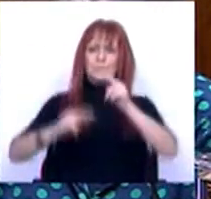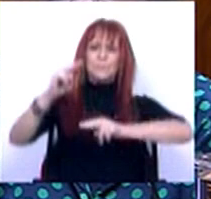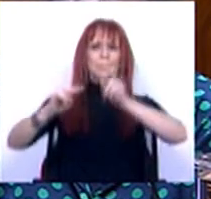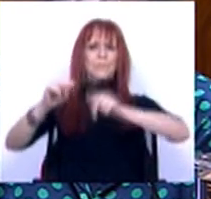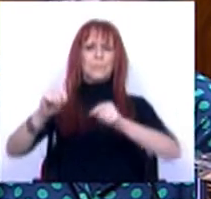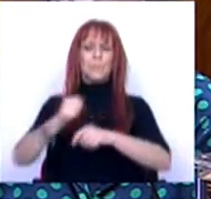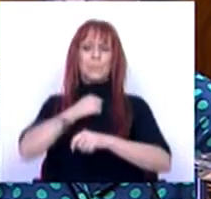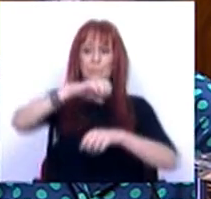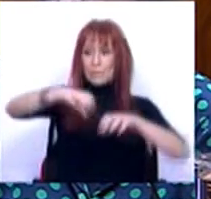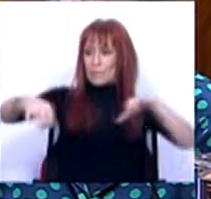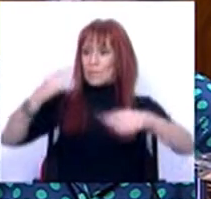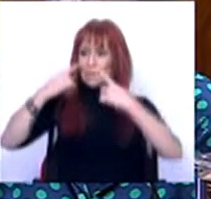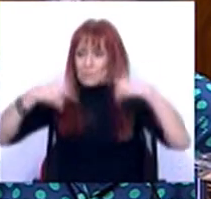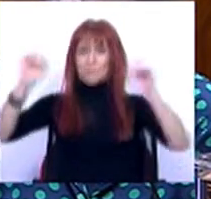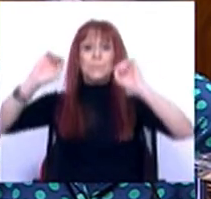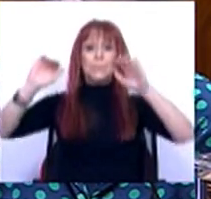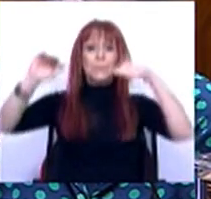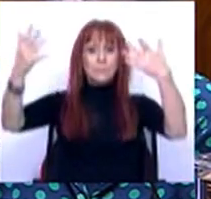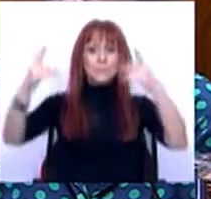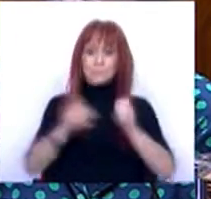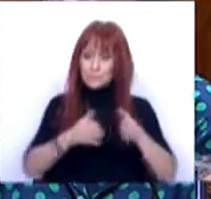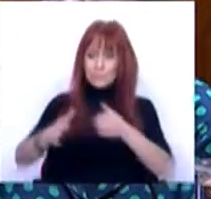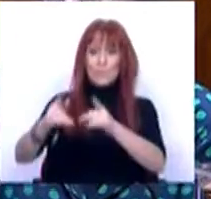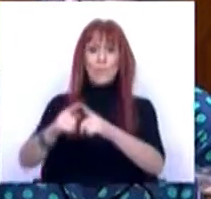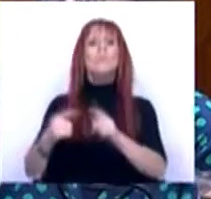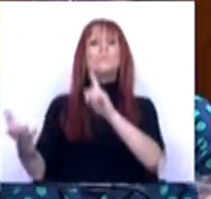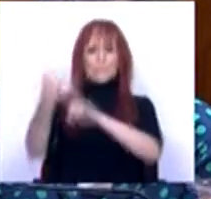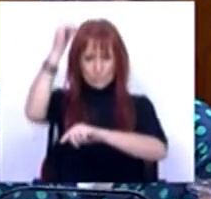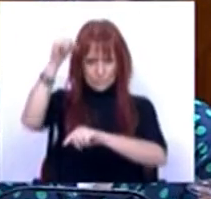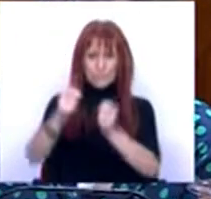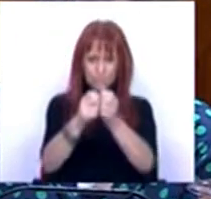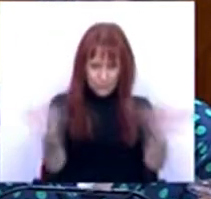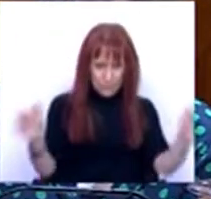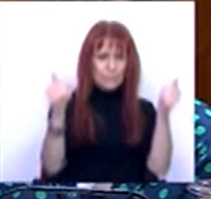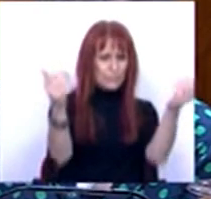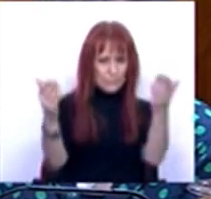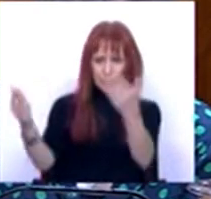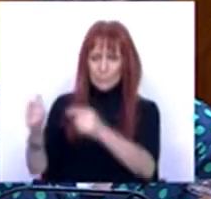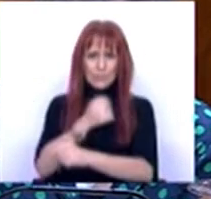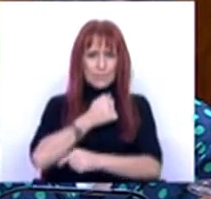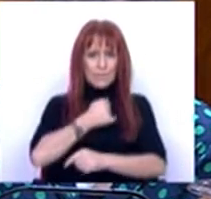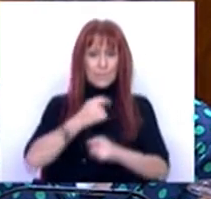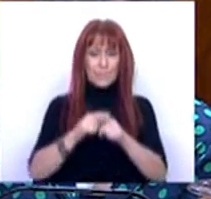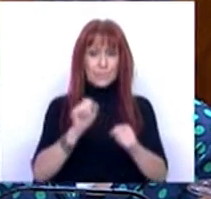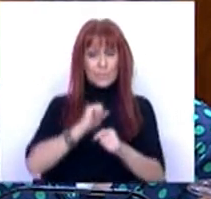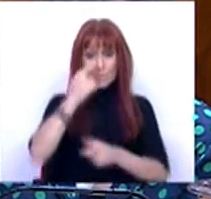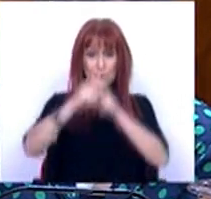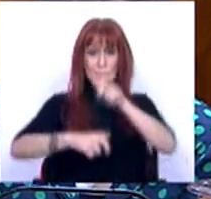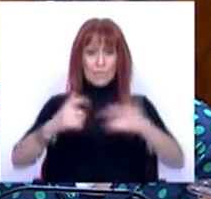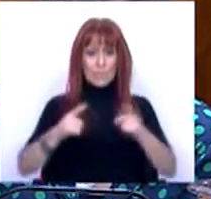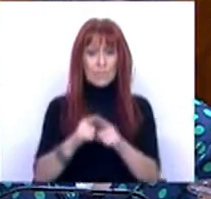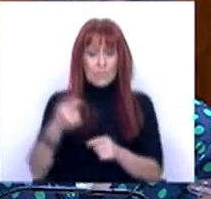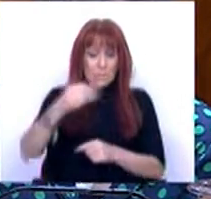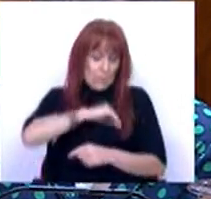reabilitação do parque público como prioridade. É o caminho para nós conseguirmos alargar a oferta de habitação para a nossa população